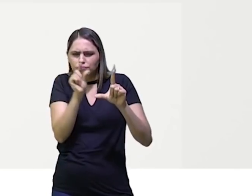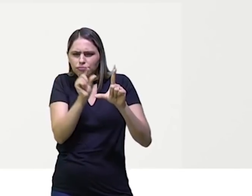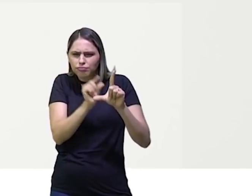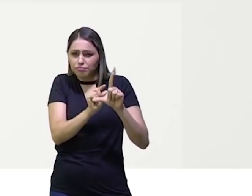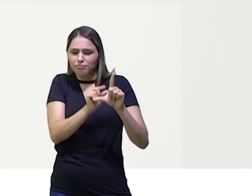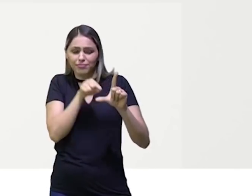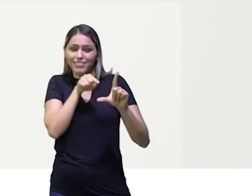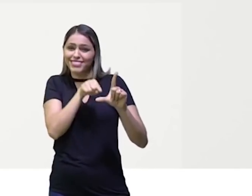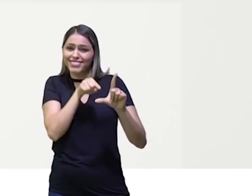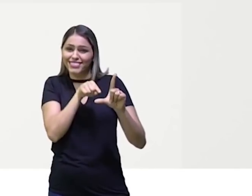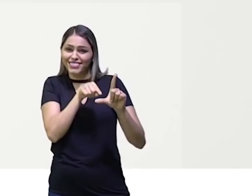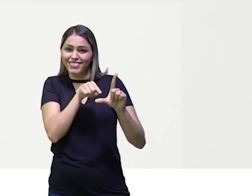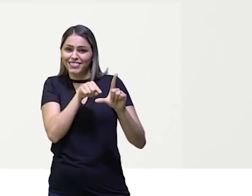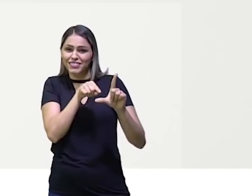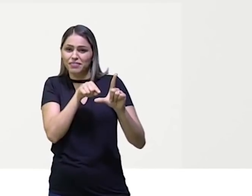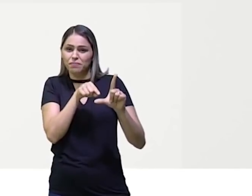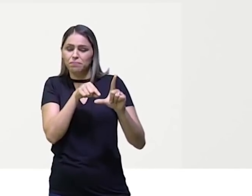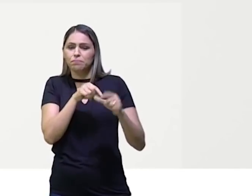menor.